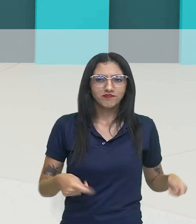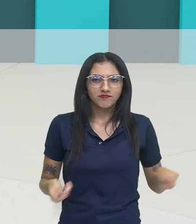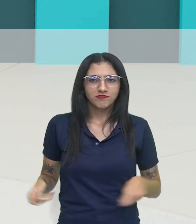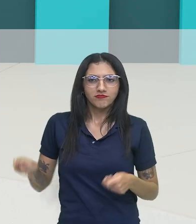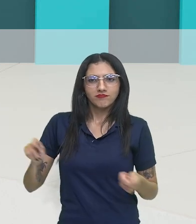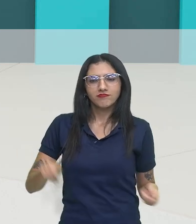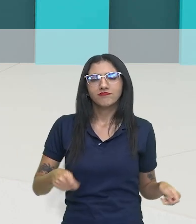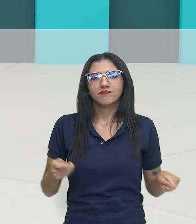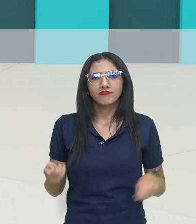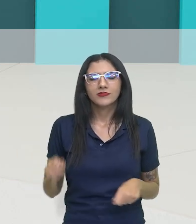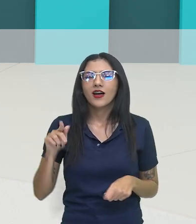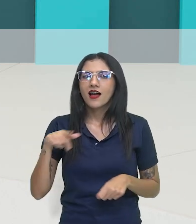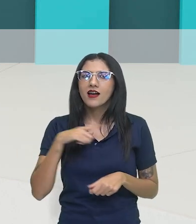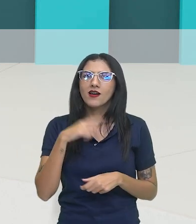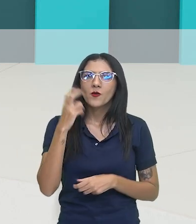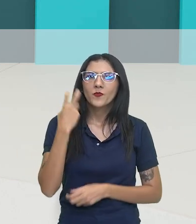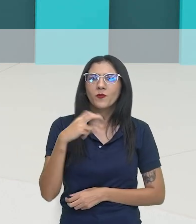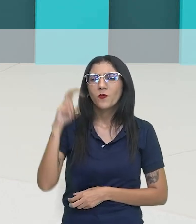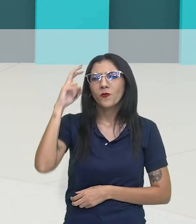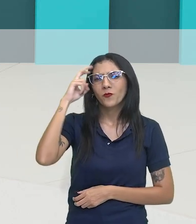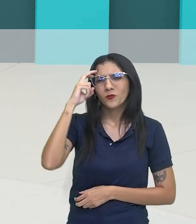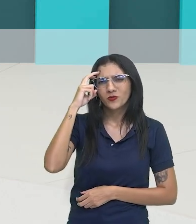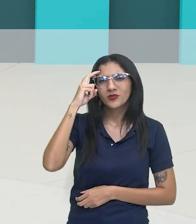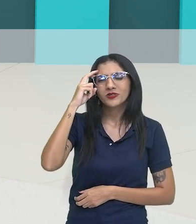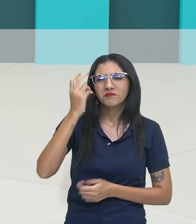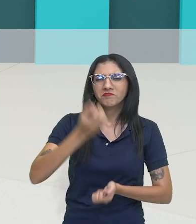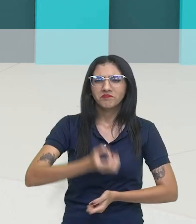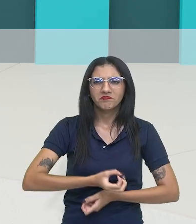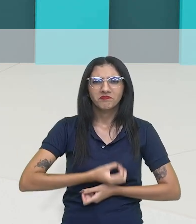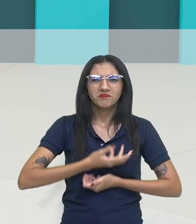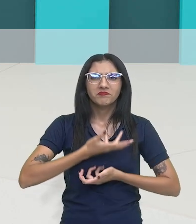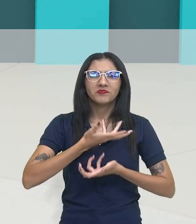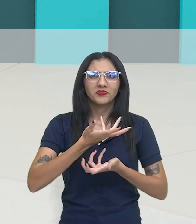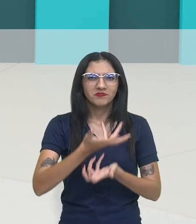toda essa cultura, essa